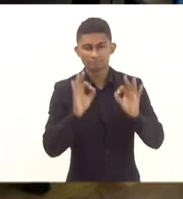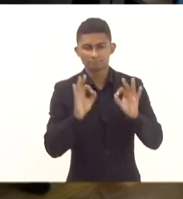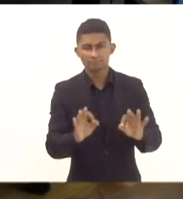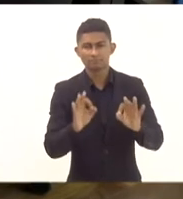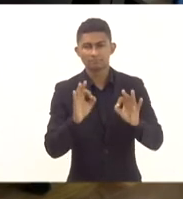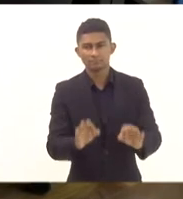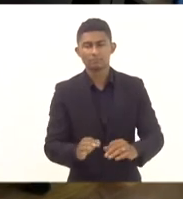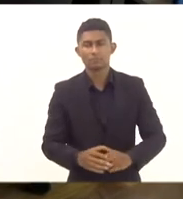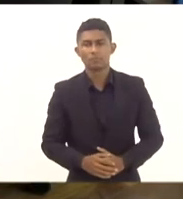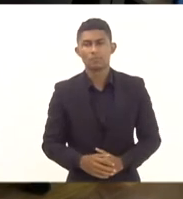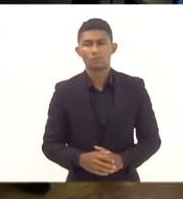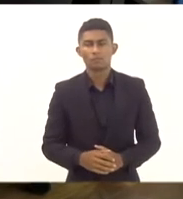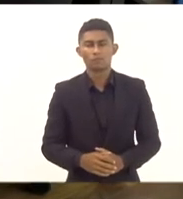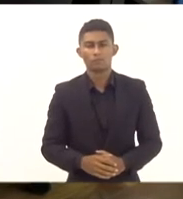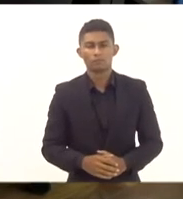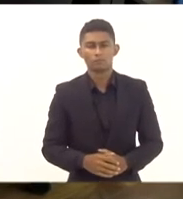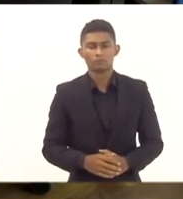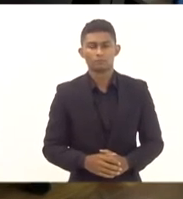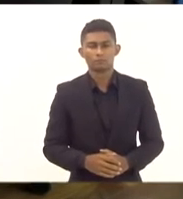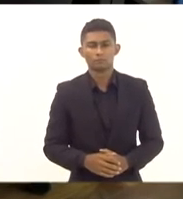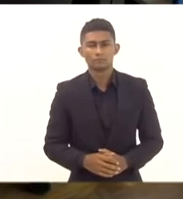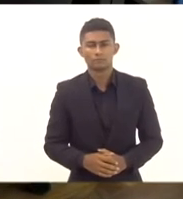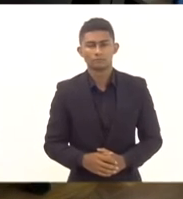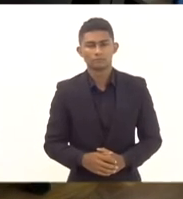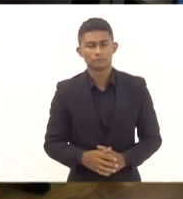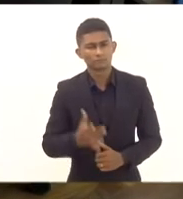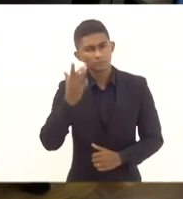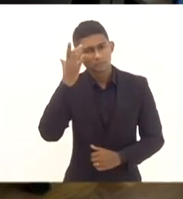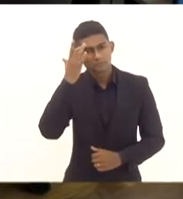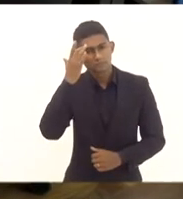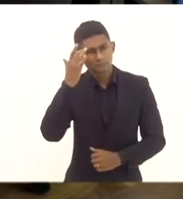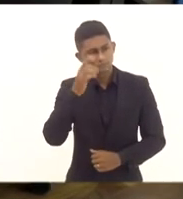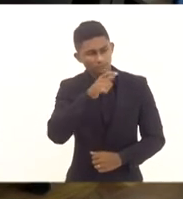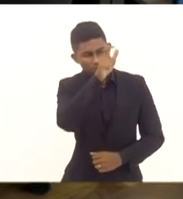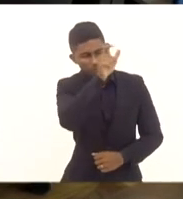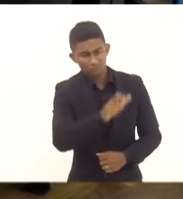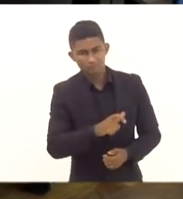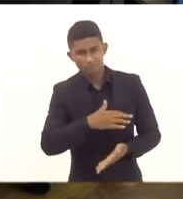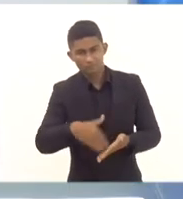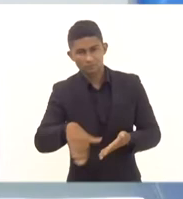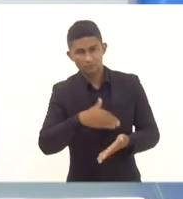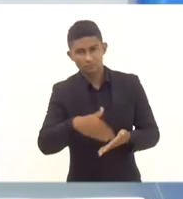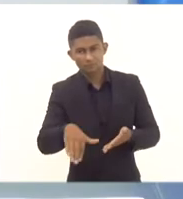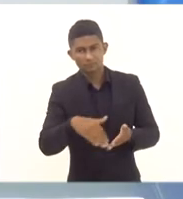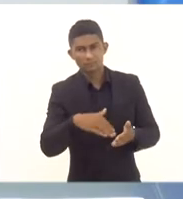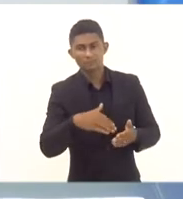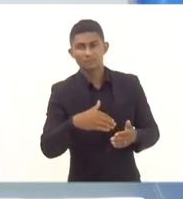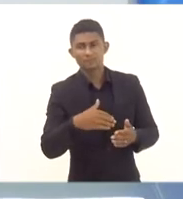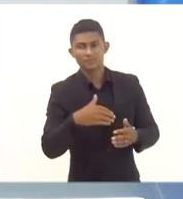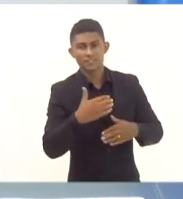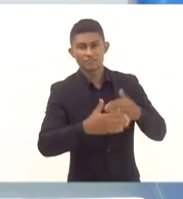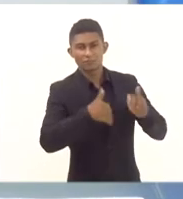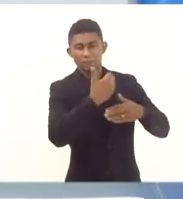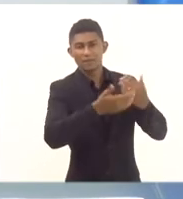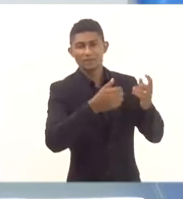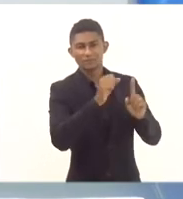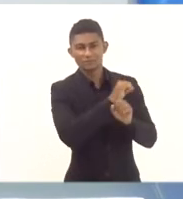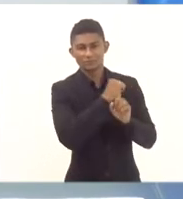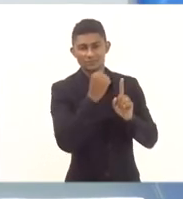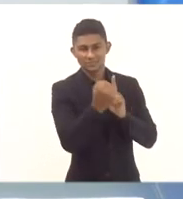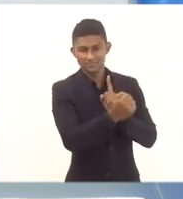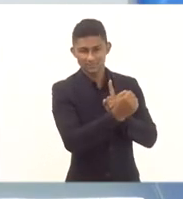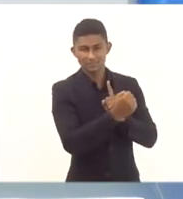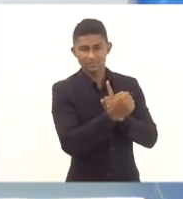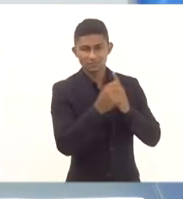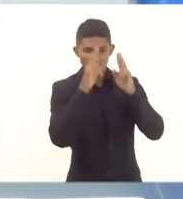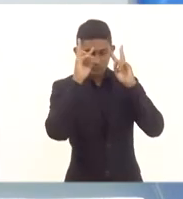a deflagrar aqui que parece que o secretário de Desenvolvimento Social Direitos Humanos está na participando agora da nossa